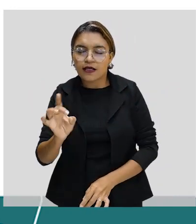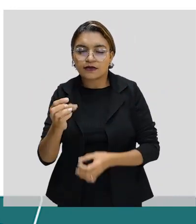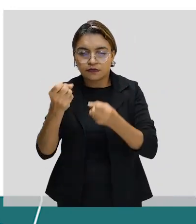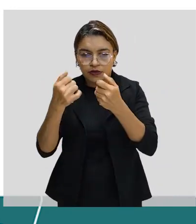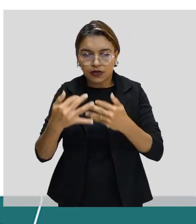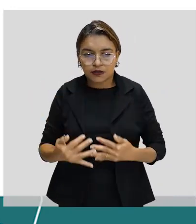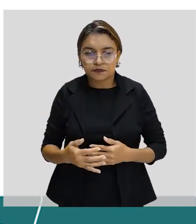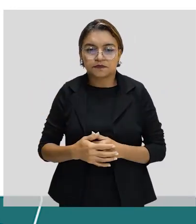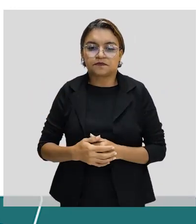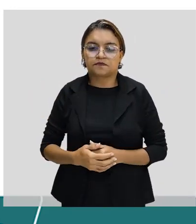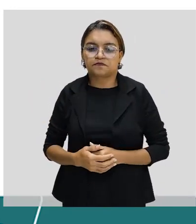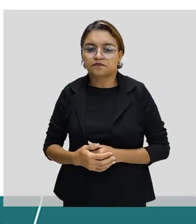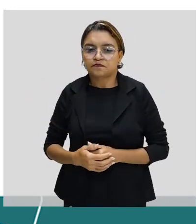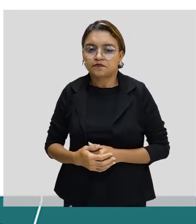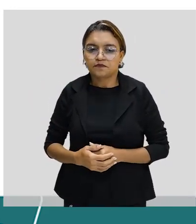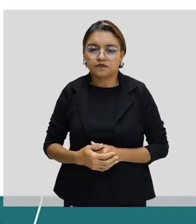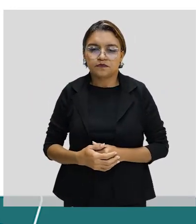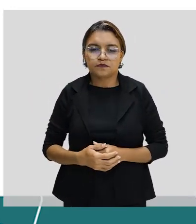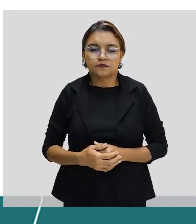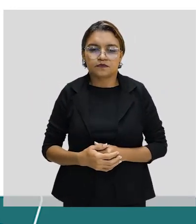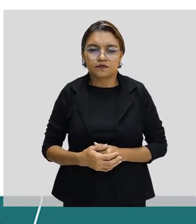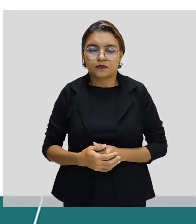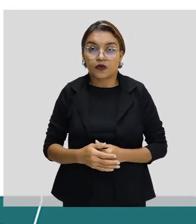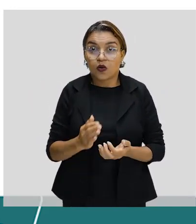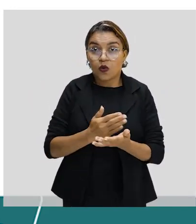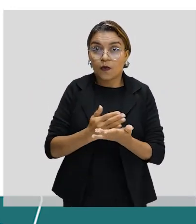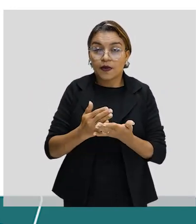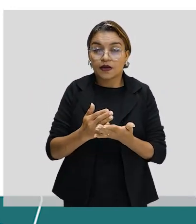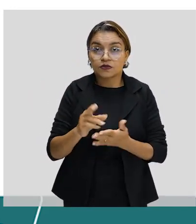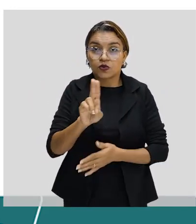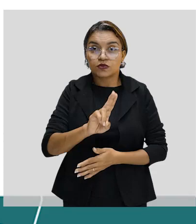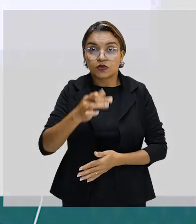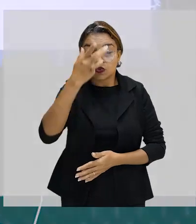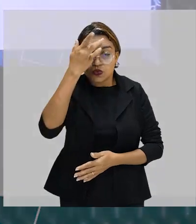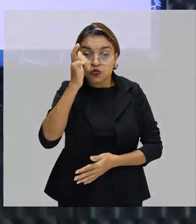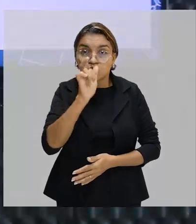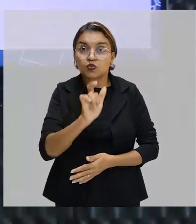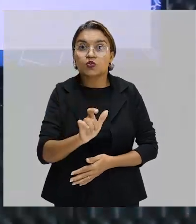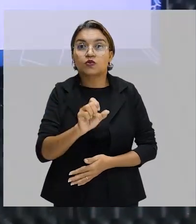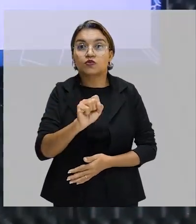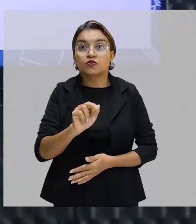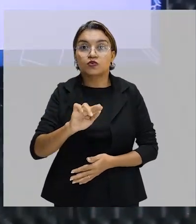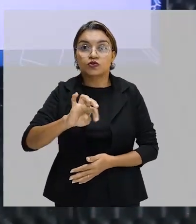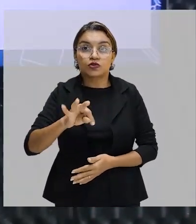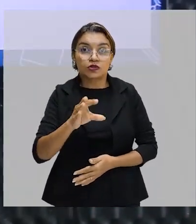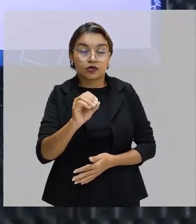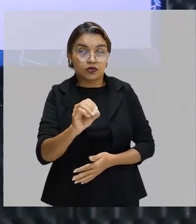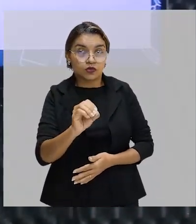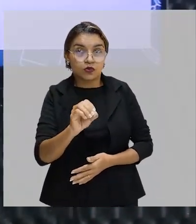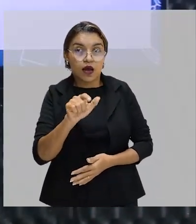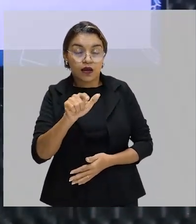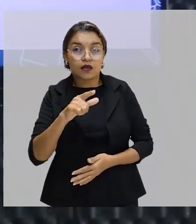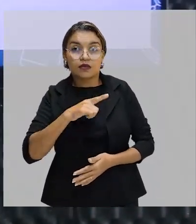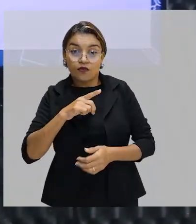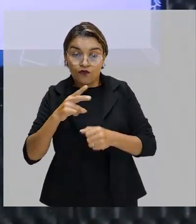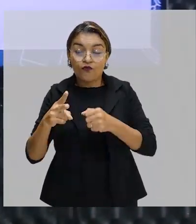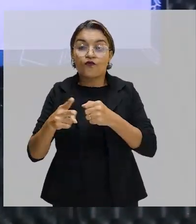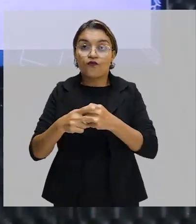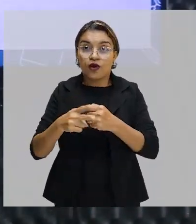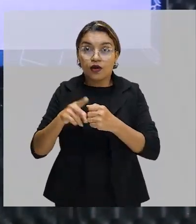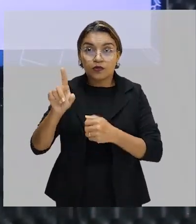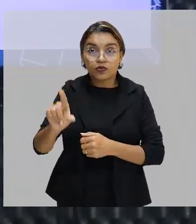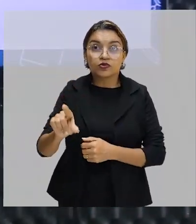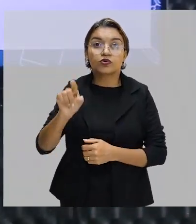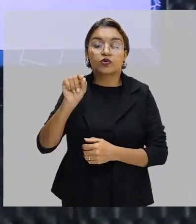afirmativa, então, com o verbo to be. Eu vou começar pelo sujeito. Esse sujeito vai me dar um verbo, que eu vou